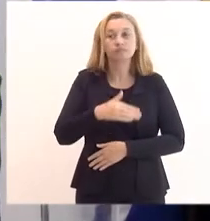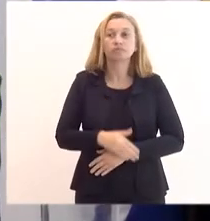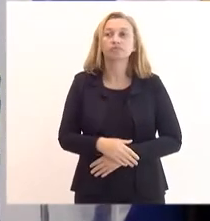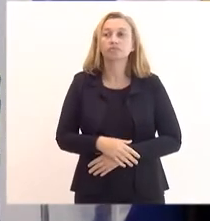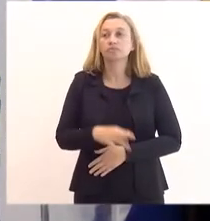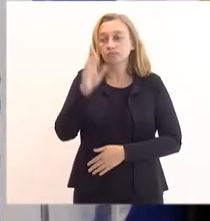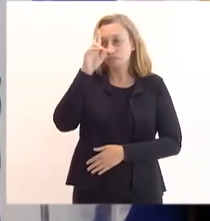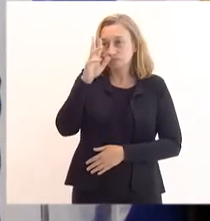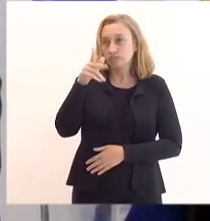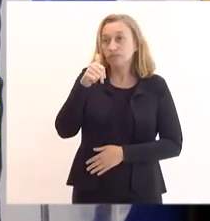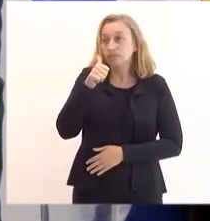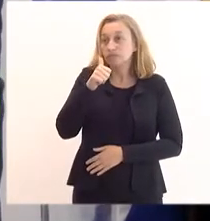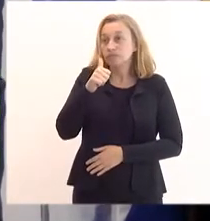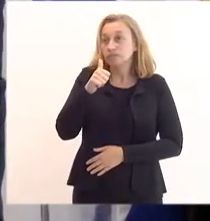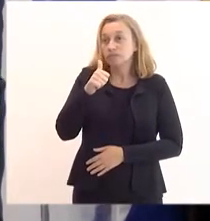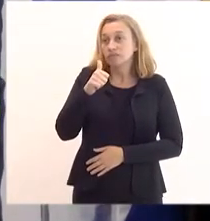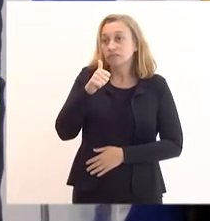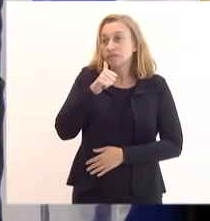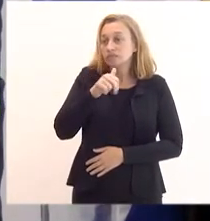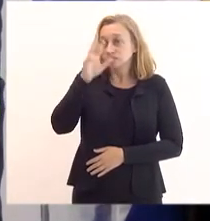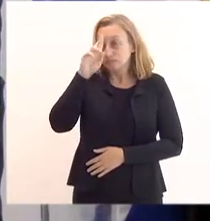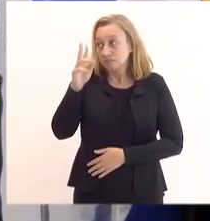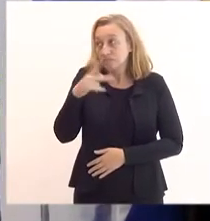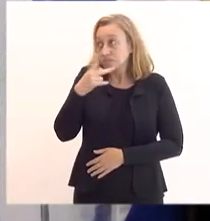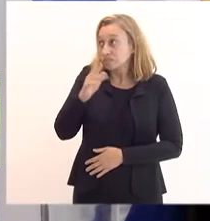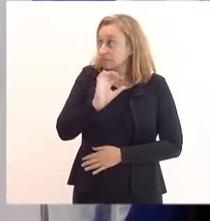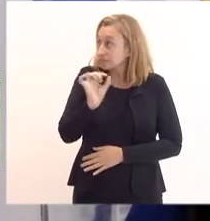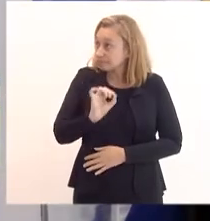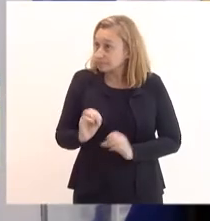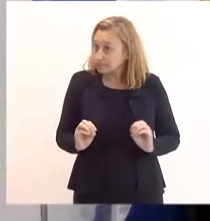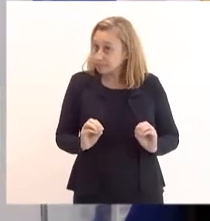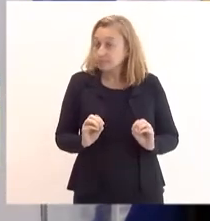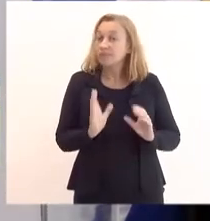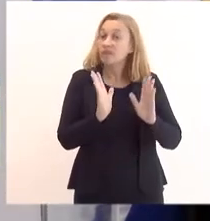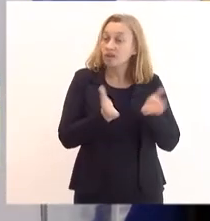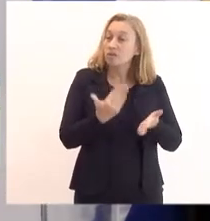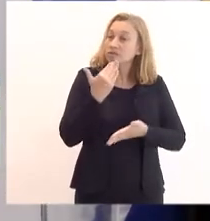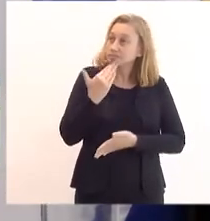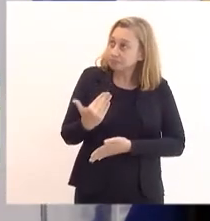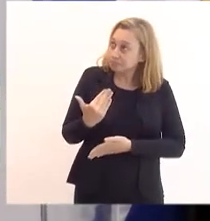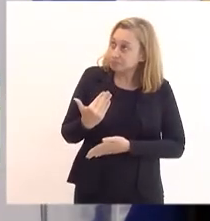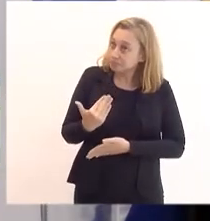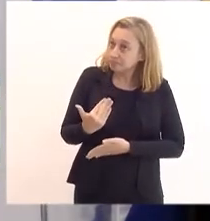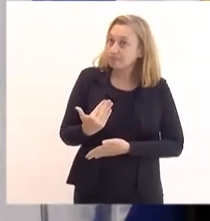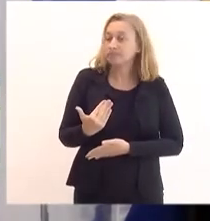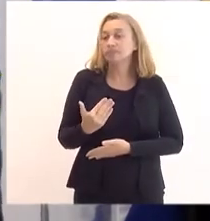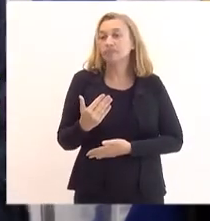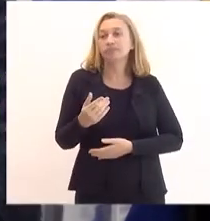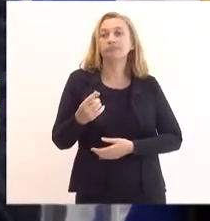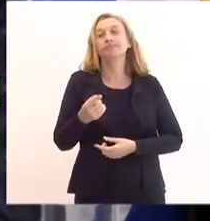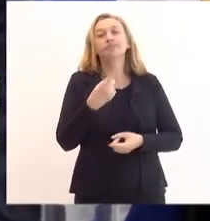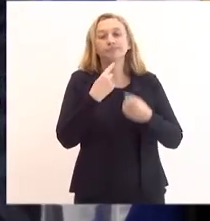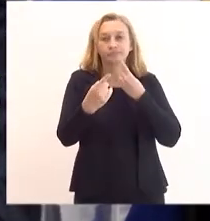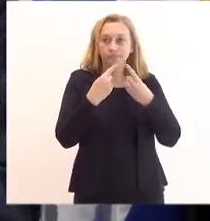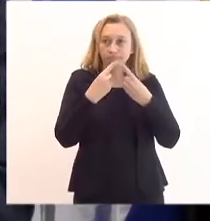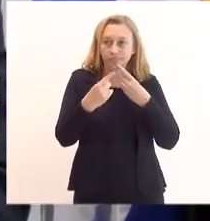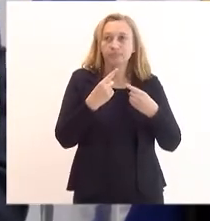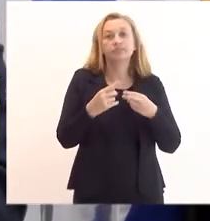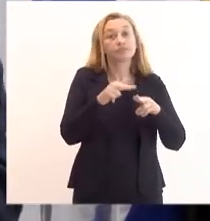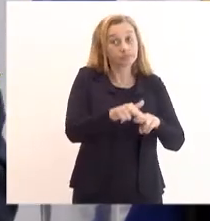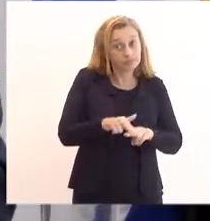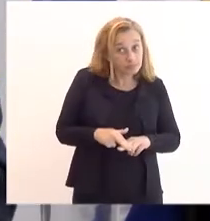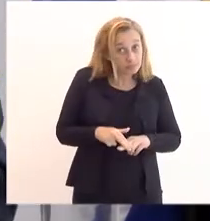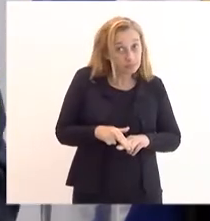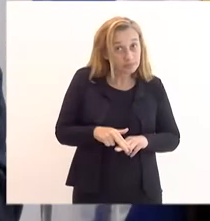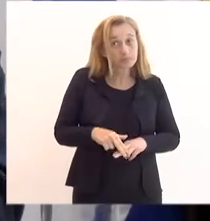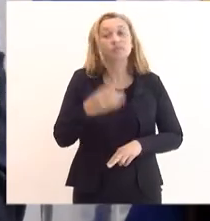não se manifestou em tempo. Então, nesses termos, eu vou pedir para... Vou colocar aqui em discussão por conta disso,